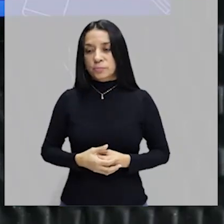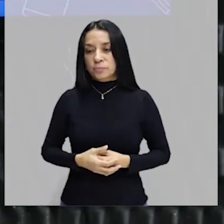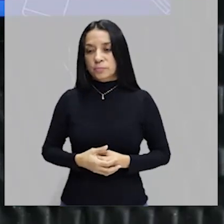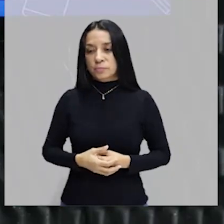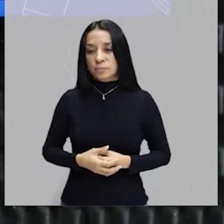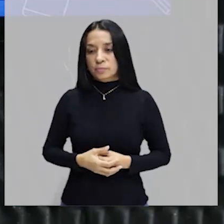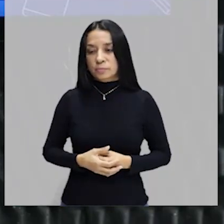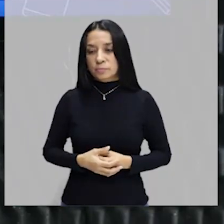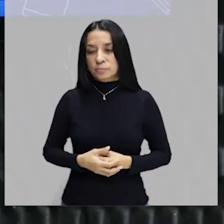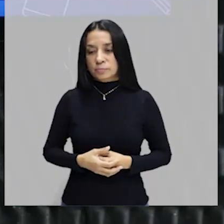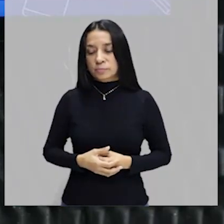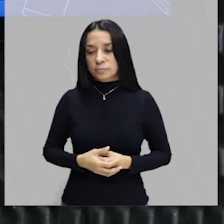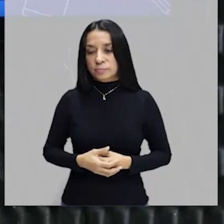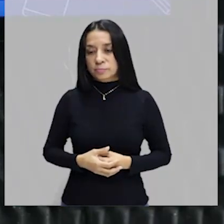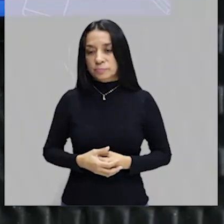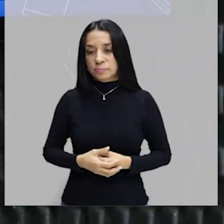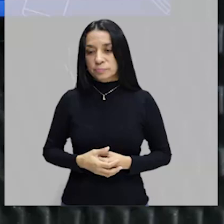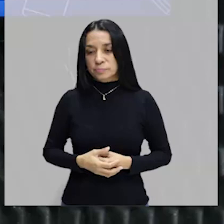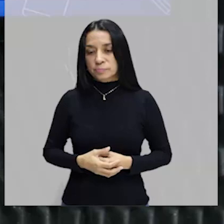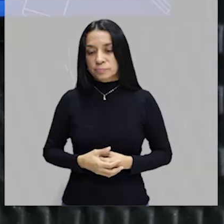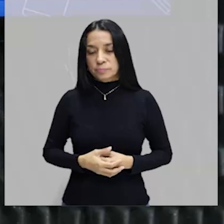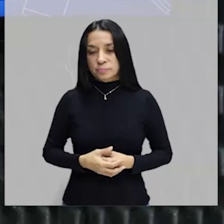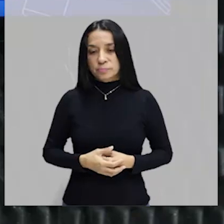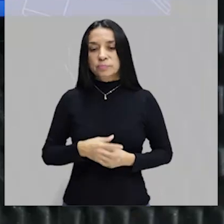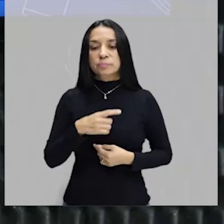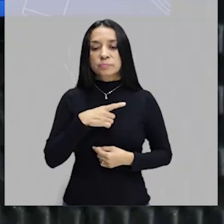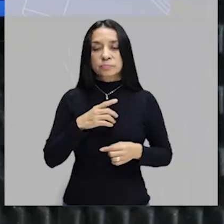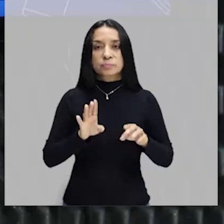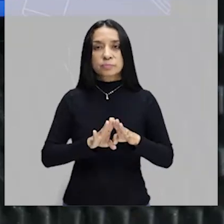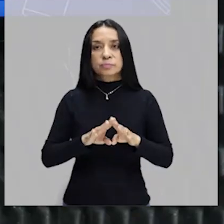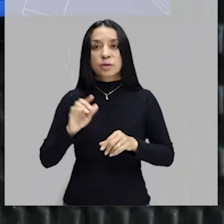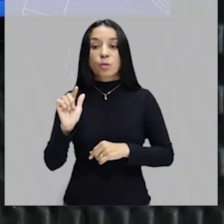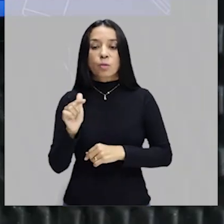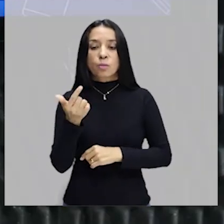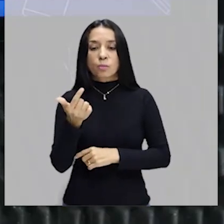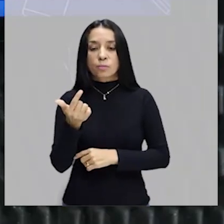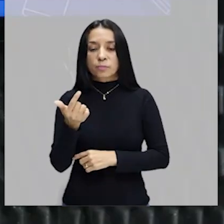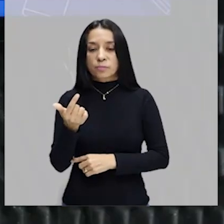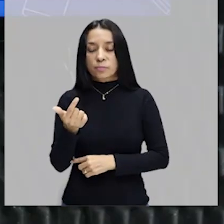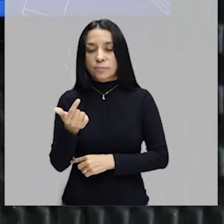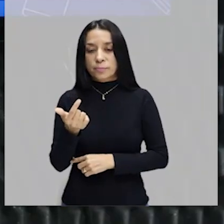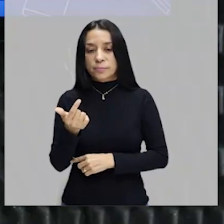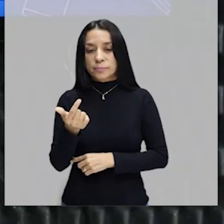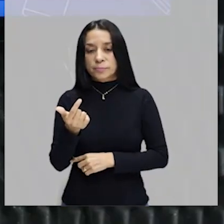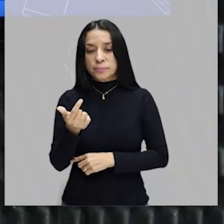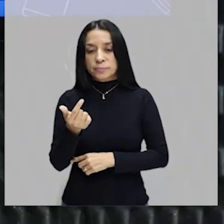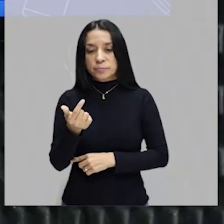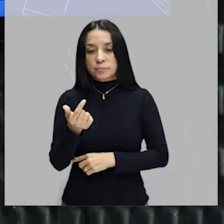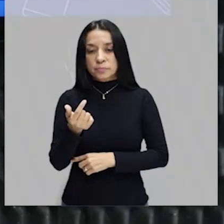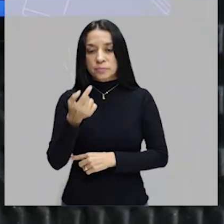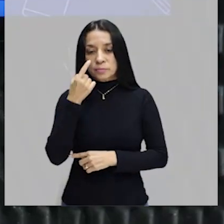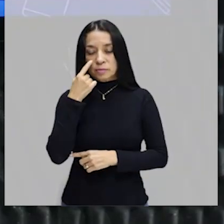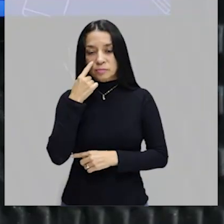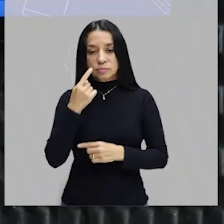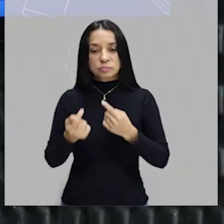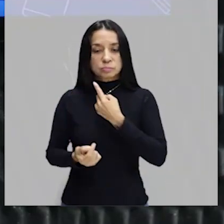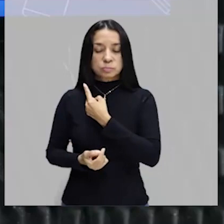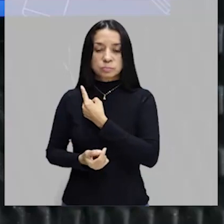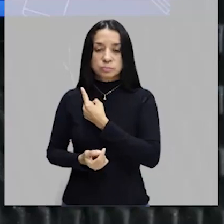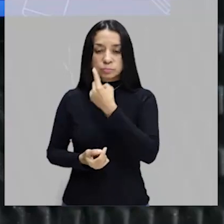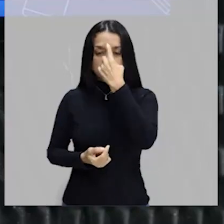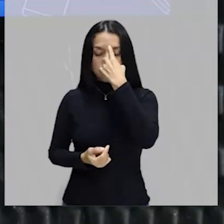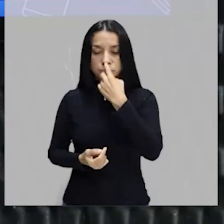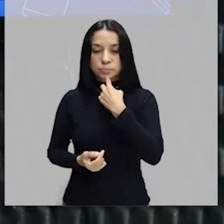Australopithecus anamensis. E aqui a gente tem outro indivíduo que também é considerado australopiteco.